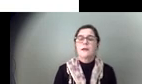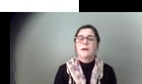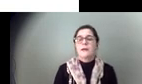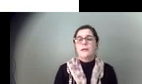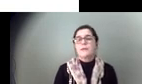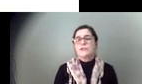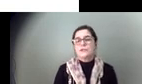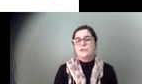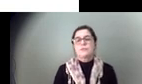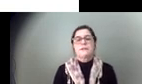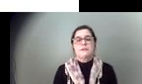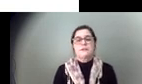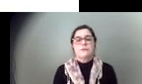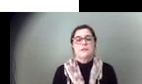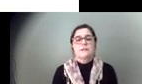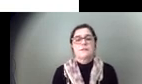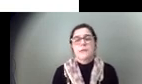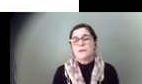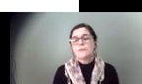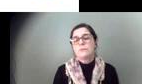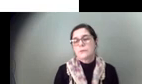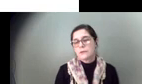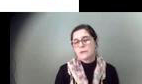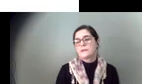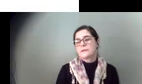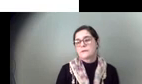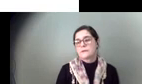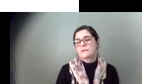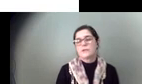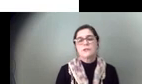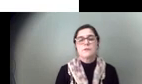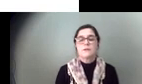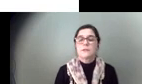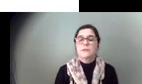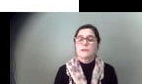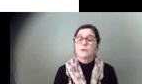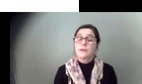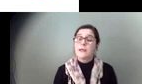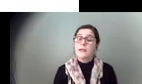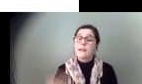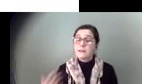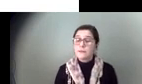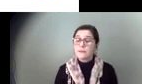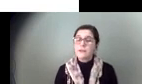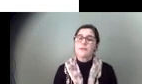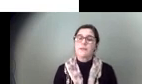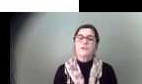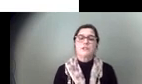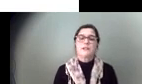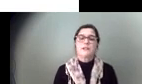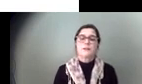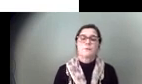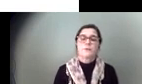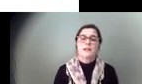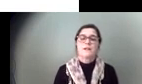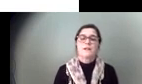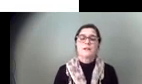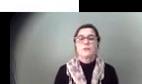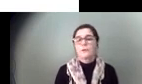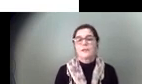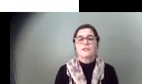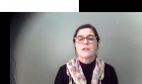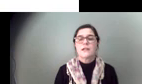trabalhamos, partindo, né, desse conhecimento que nós tínhamos, né, o anterior, e desse conhecimento adquirido,